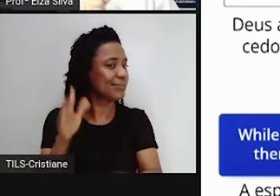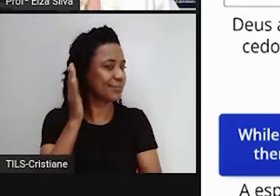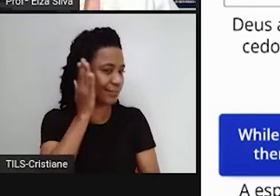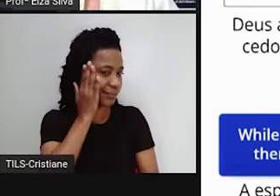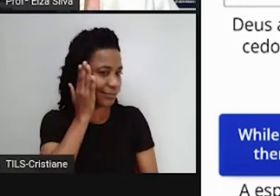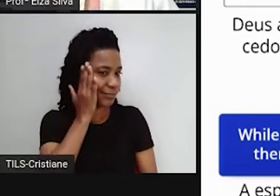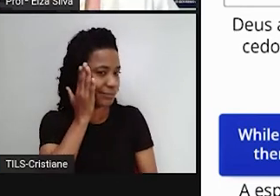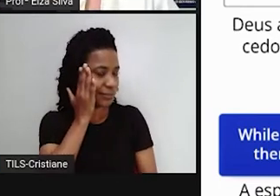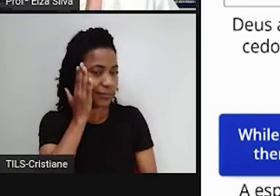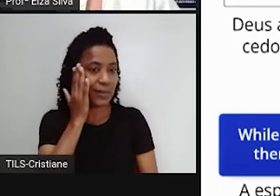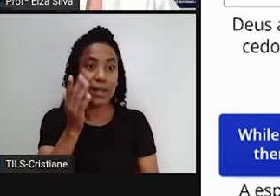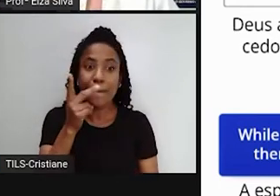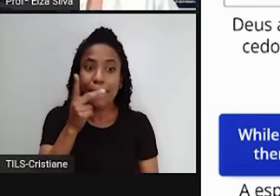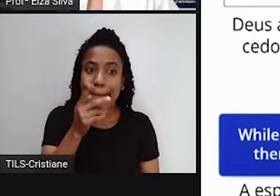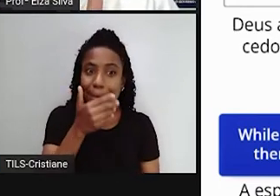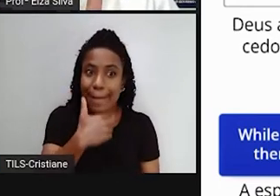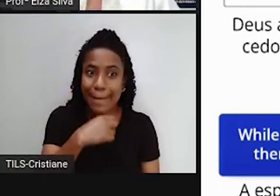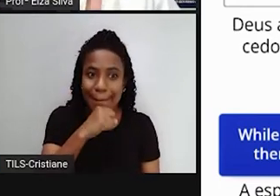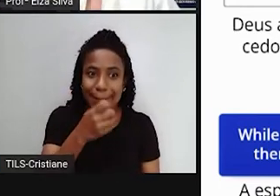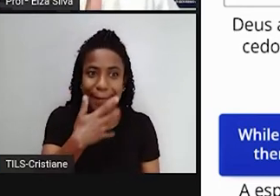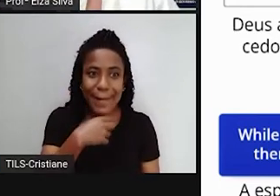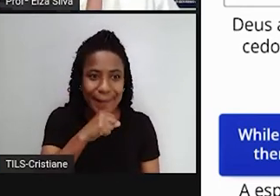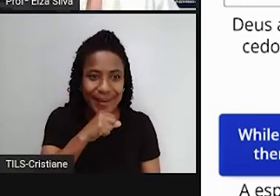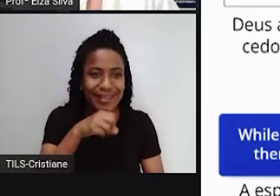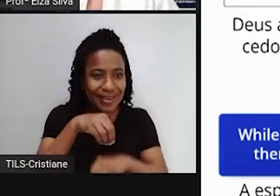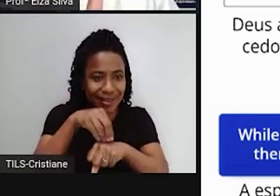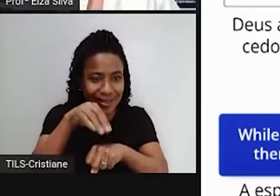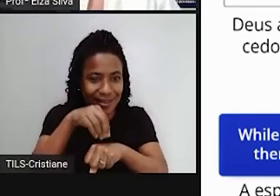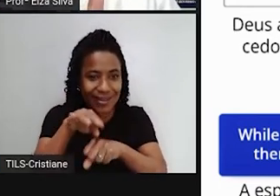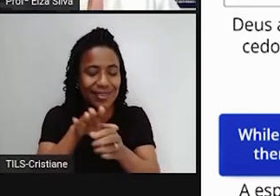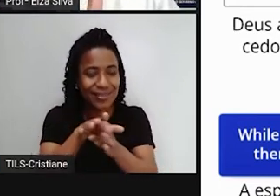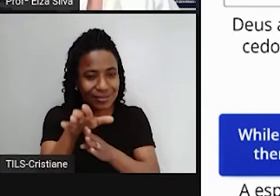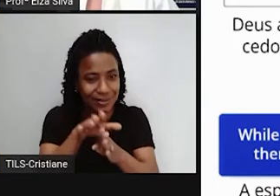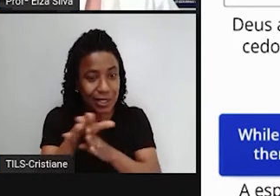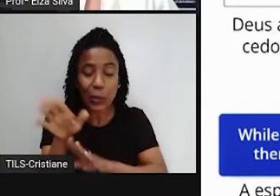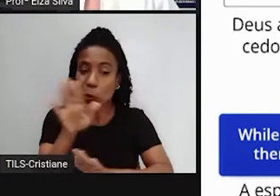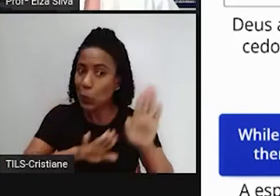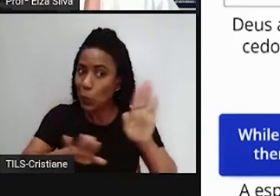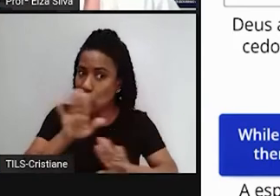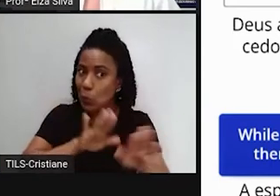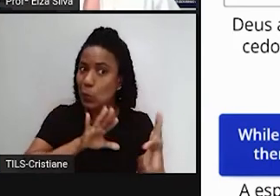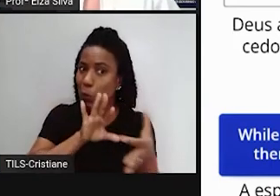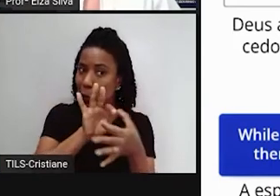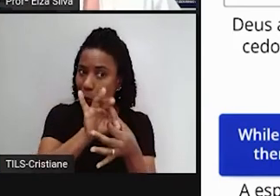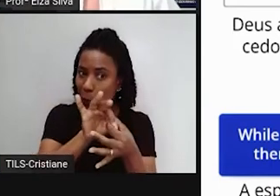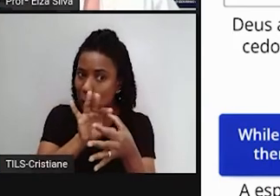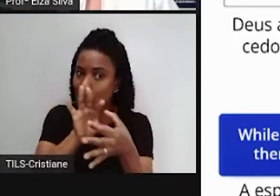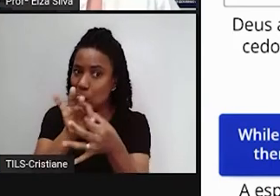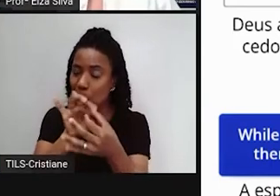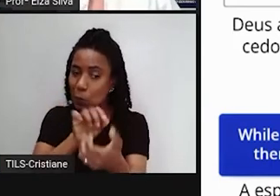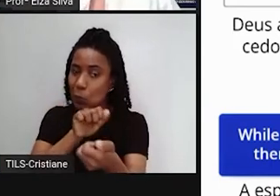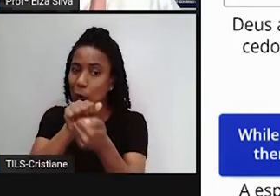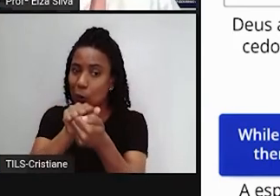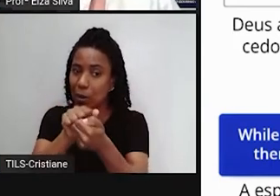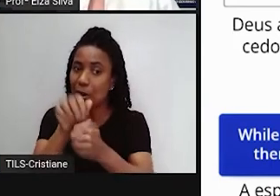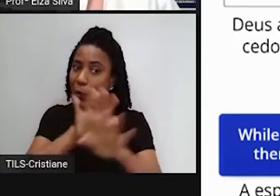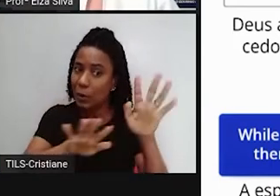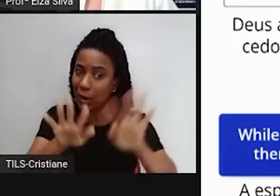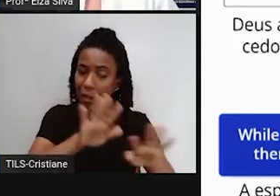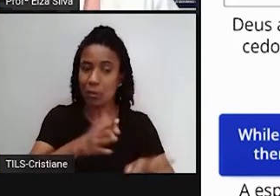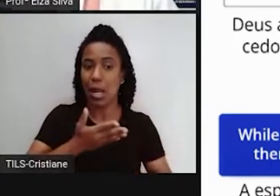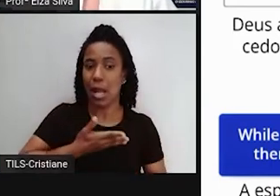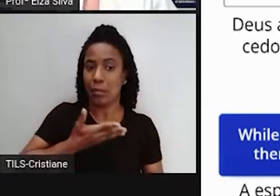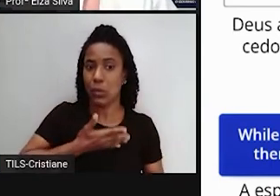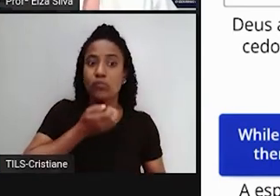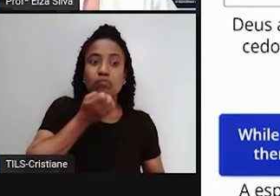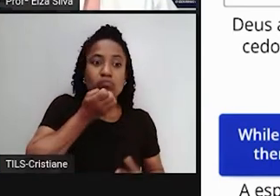gente sempre estão, ó, no nosso ouvido. Cuidado com o que você anda. Né? Você tem que procurar ter boas